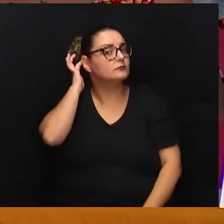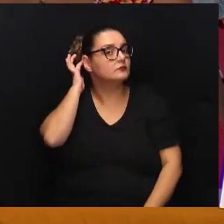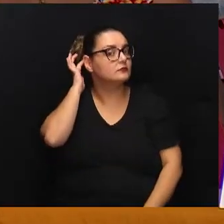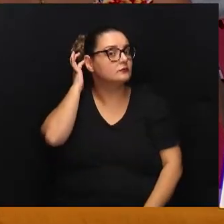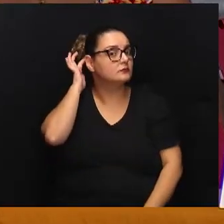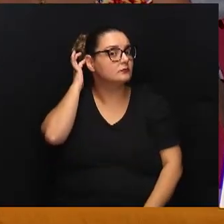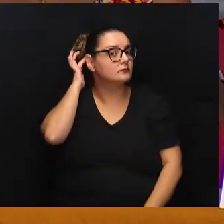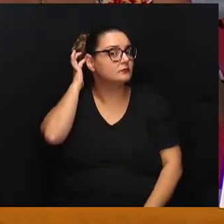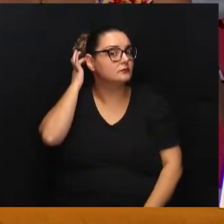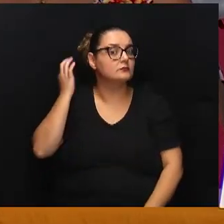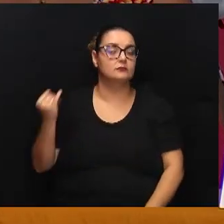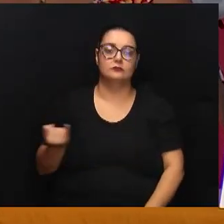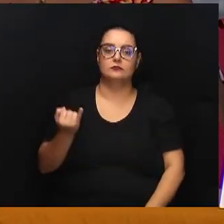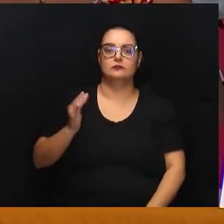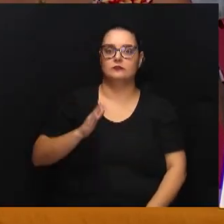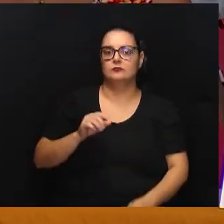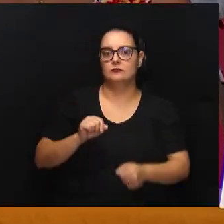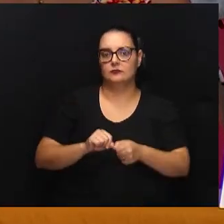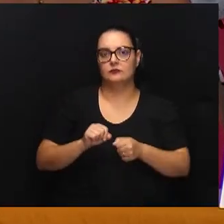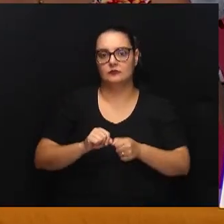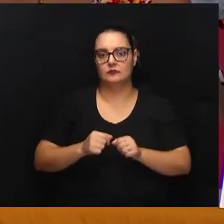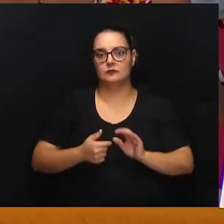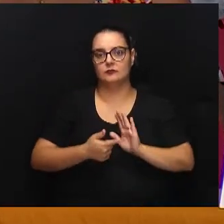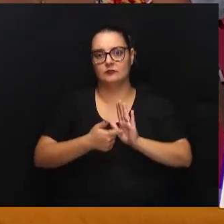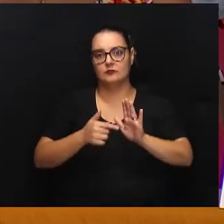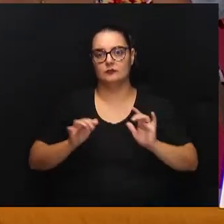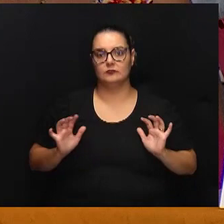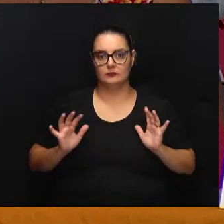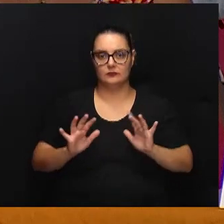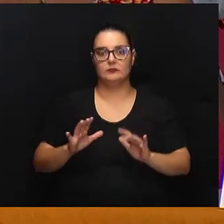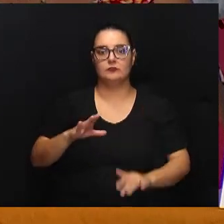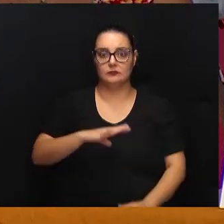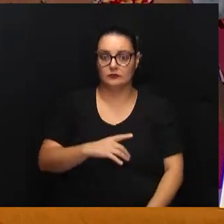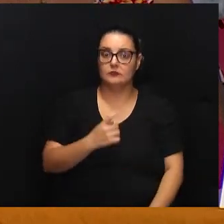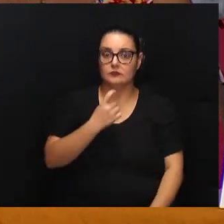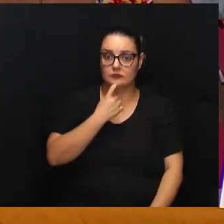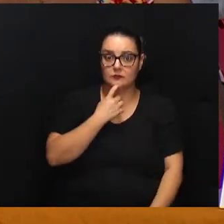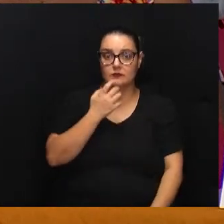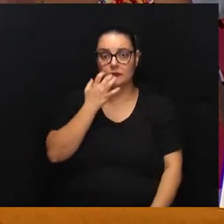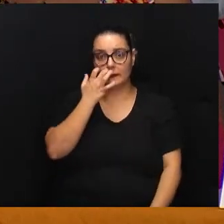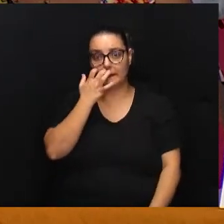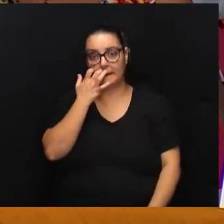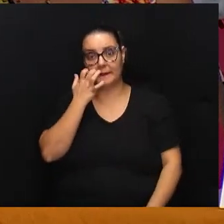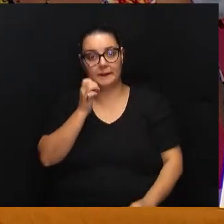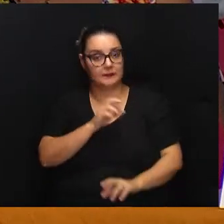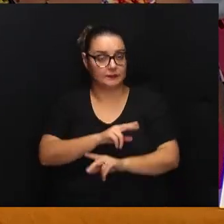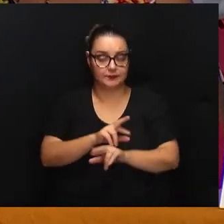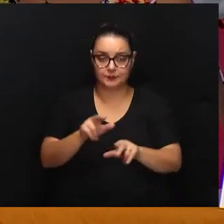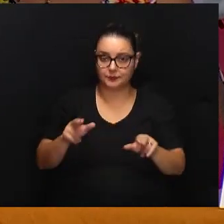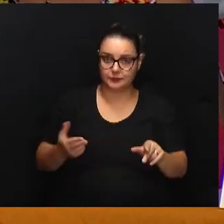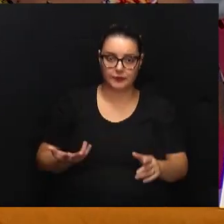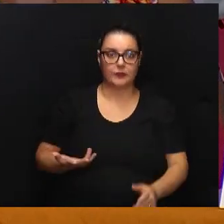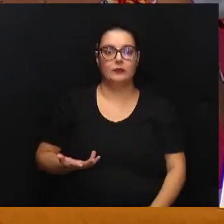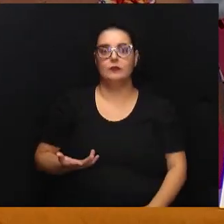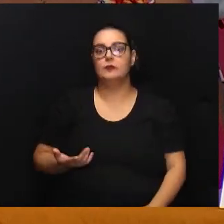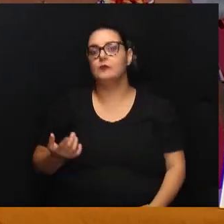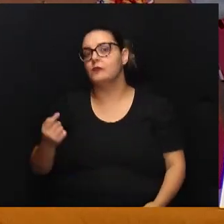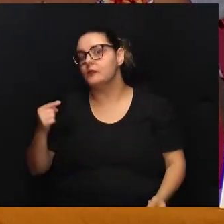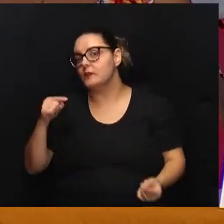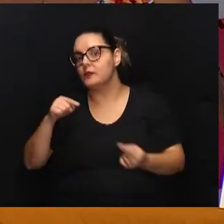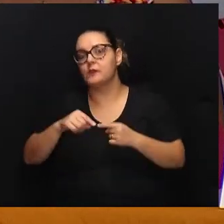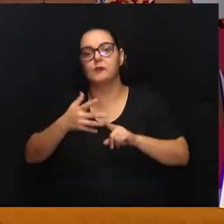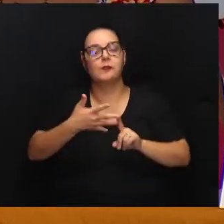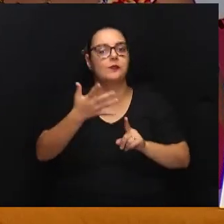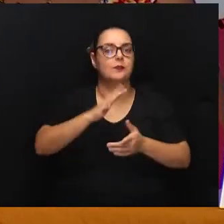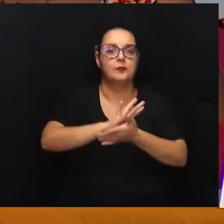iniciar a parada foi importante, porque a gente já tinha feito manifestações públicas em Campinas, né,